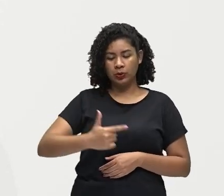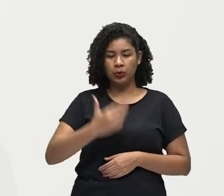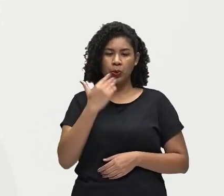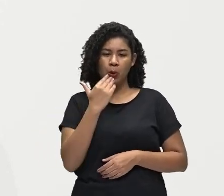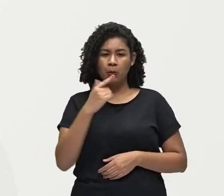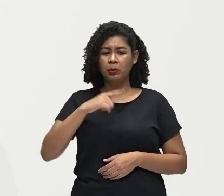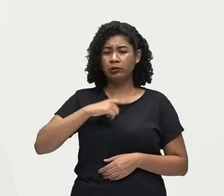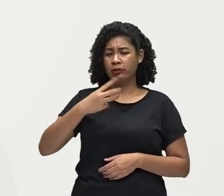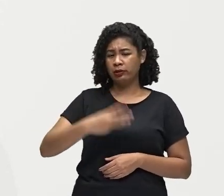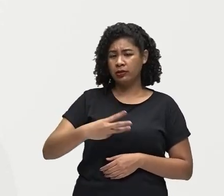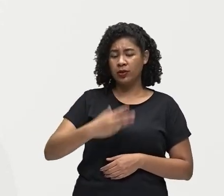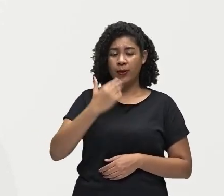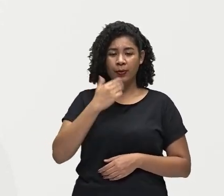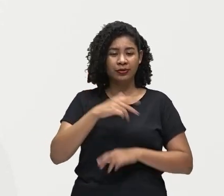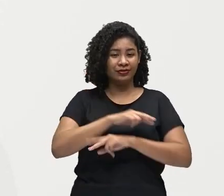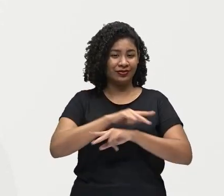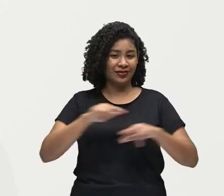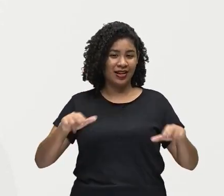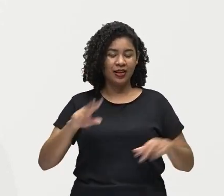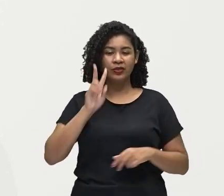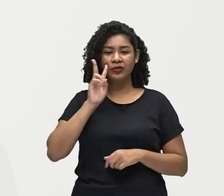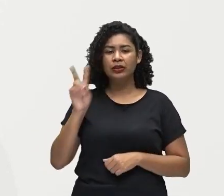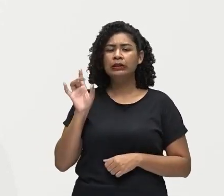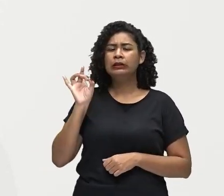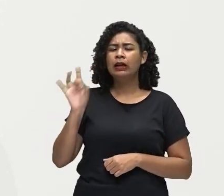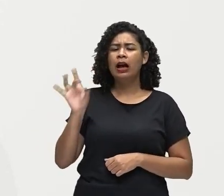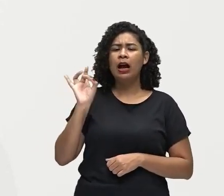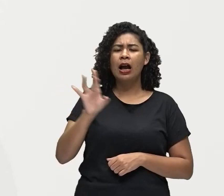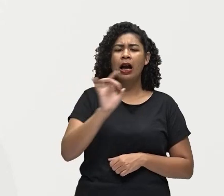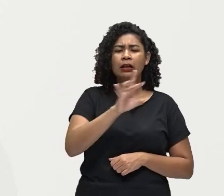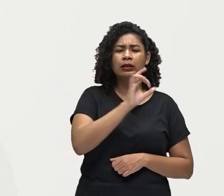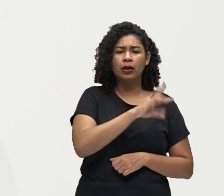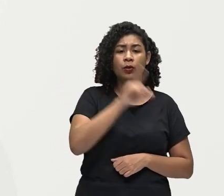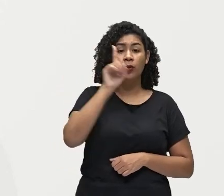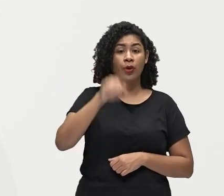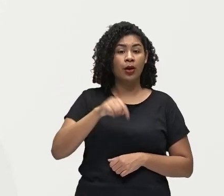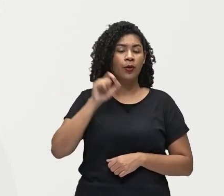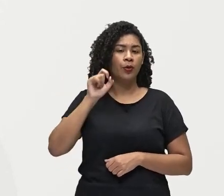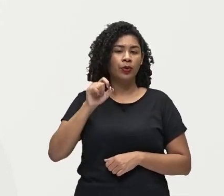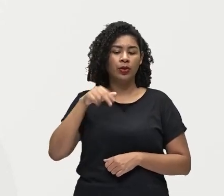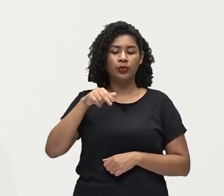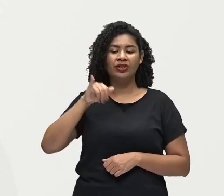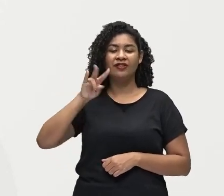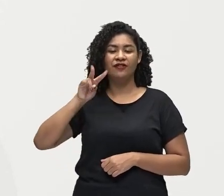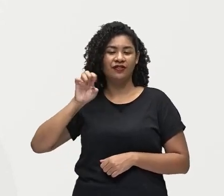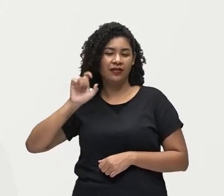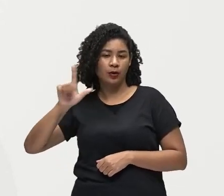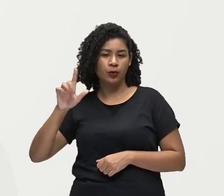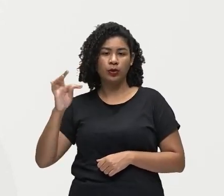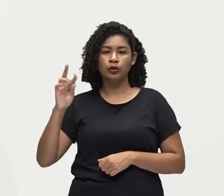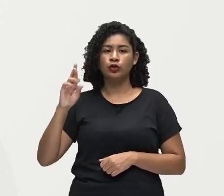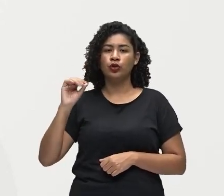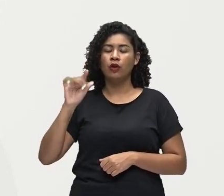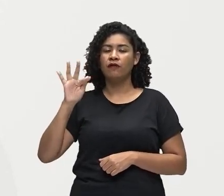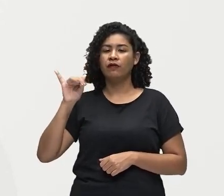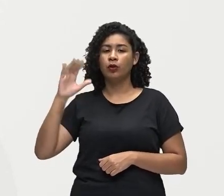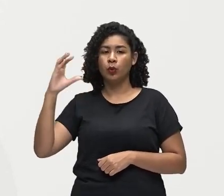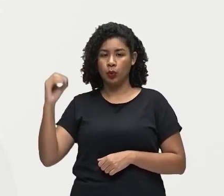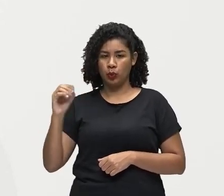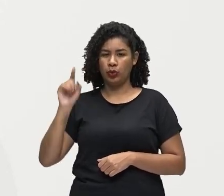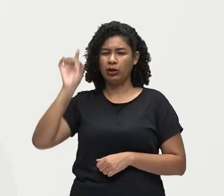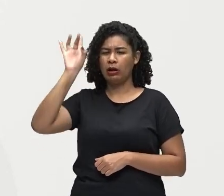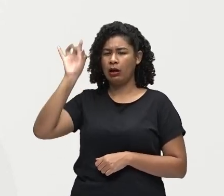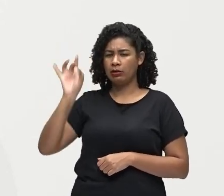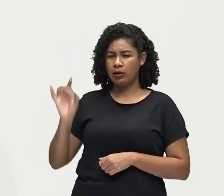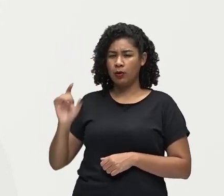Cada um desses que a gente está falando, ó, cada um desse é um nível trófico. Cada um desse aqui é um nível trófico, né? E aí